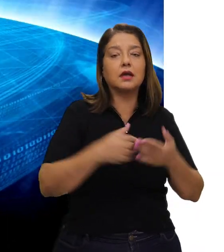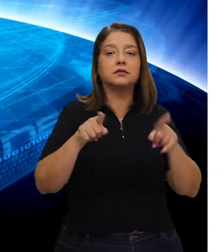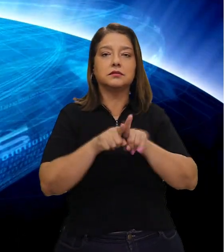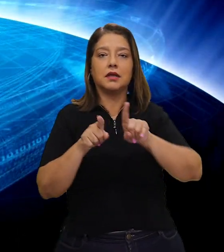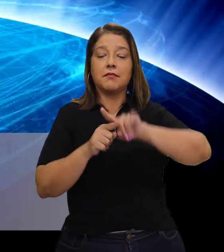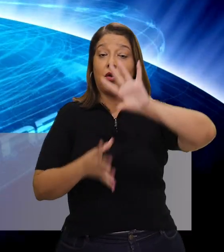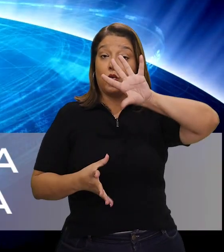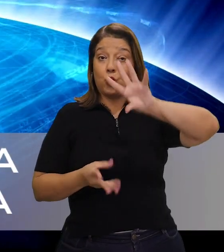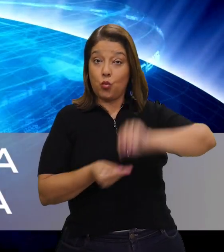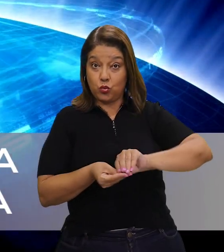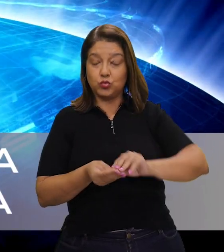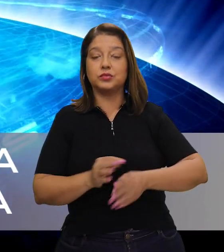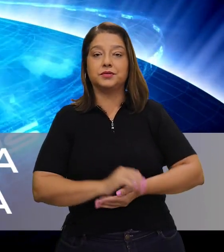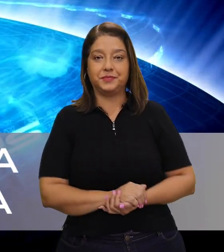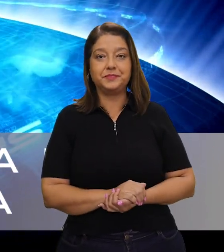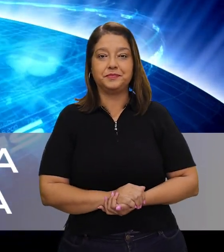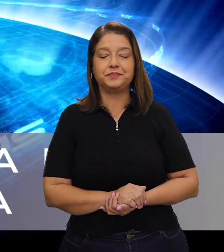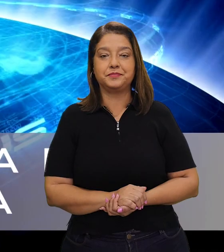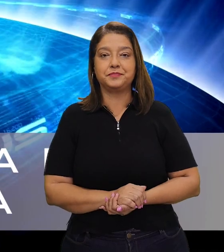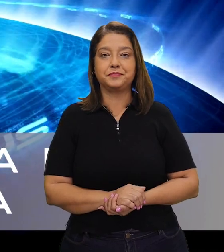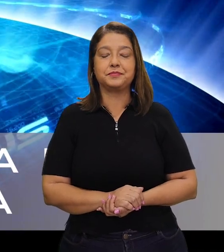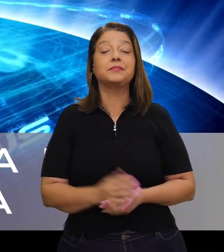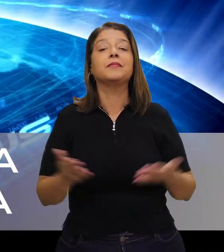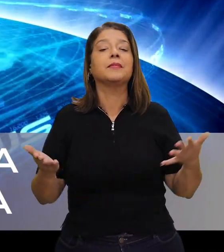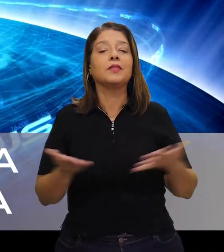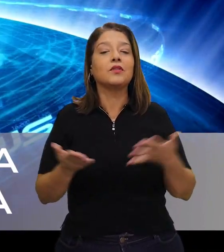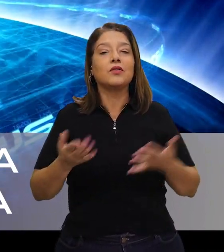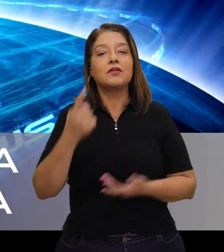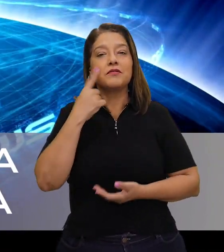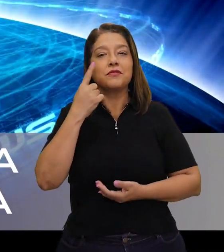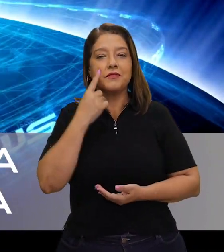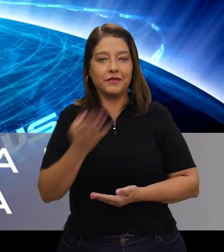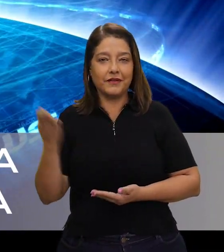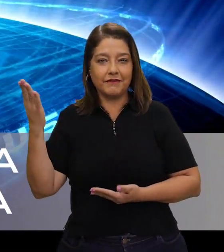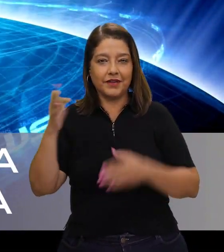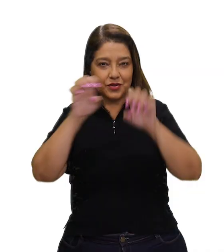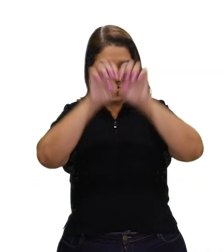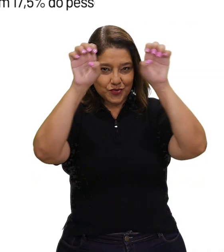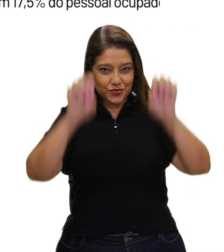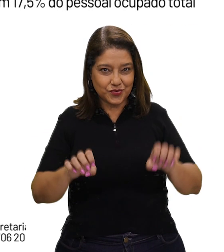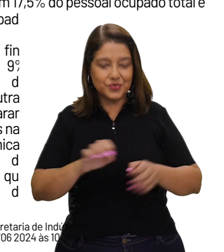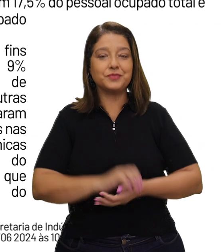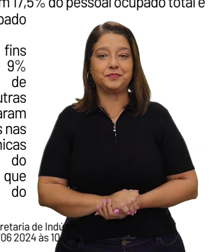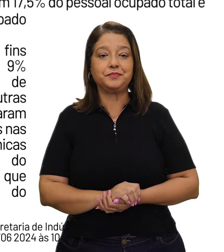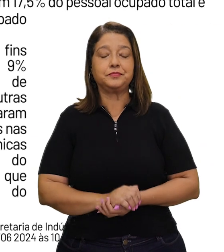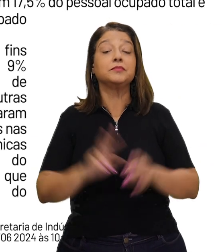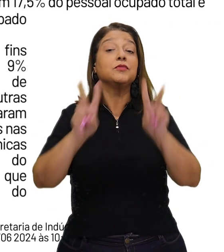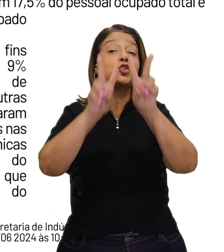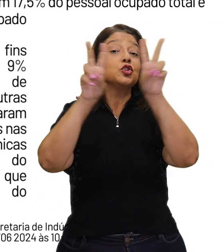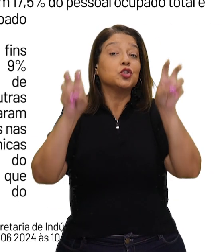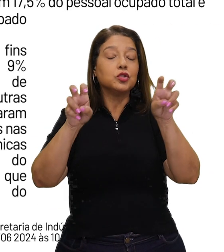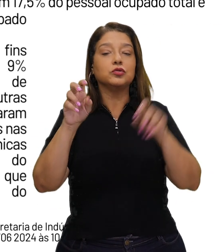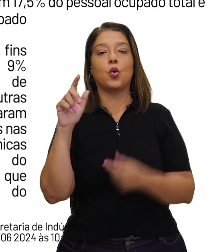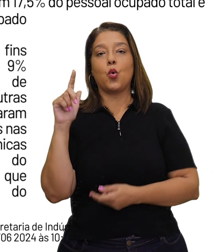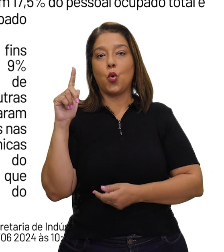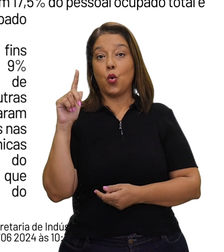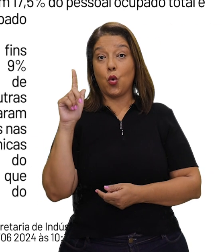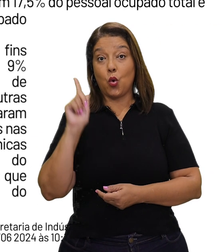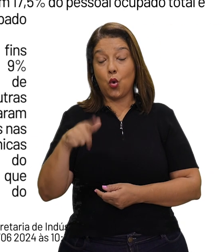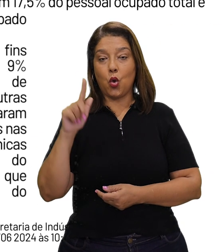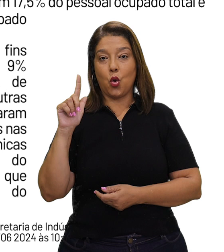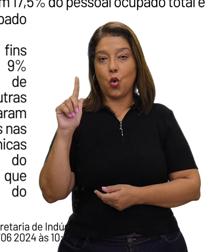conclusão. Vamos ver uma notícia e observar a estrutura? Título: Goiás